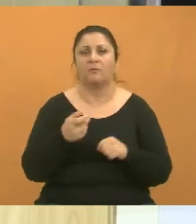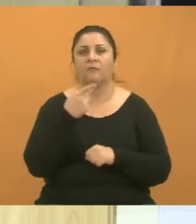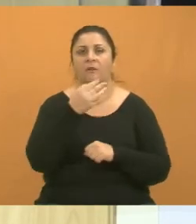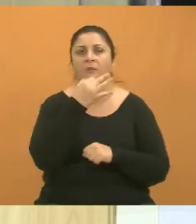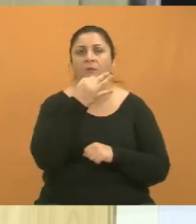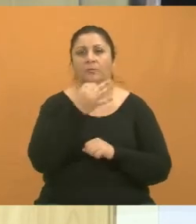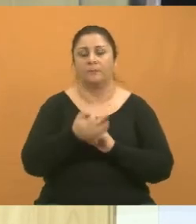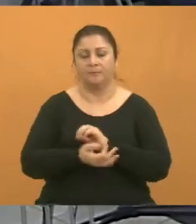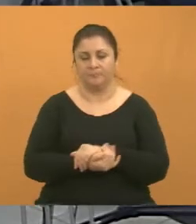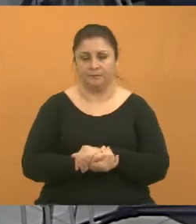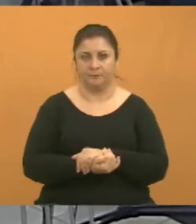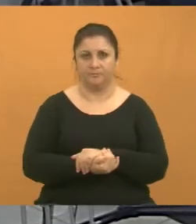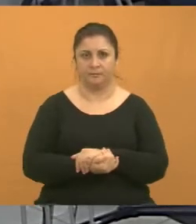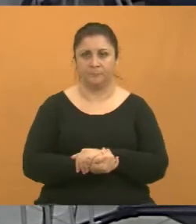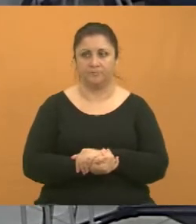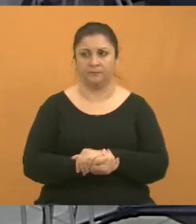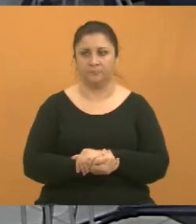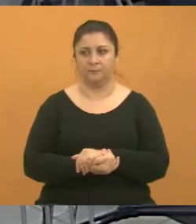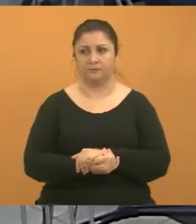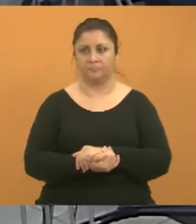discussão.